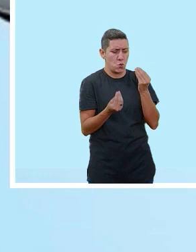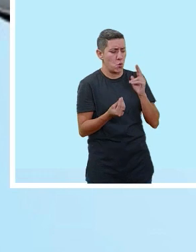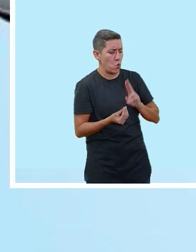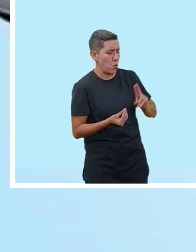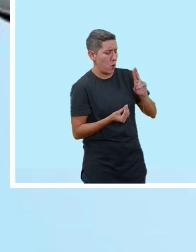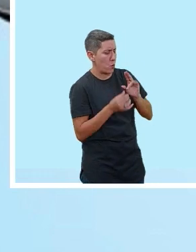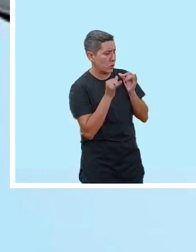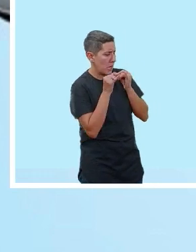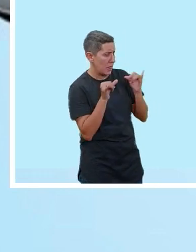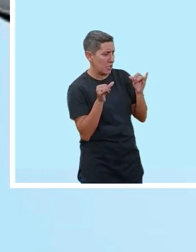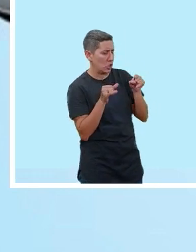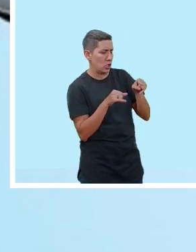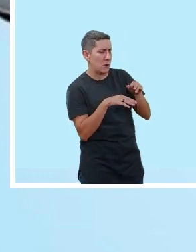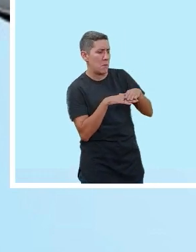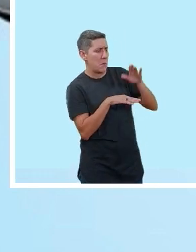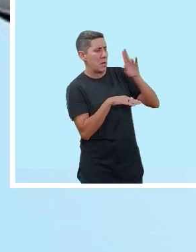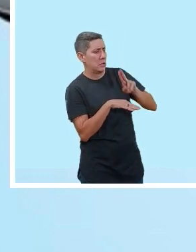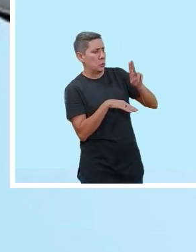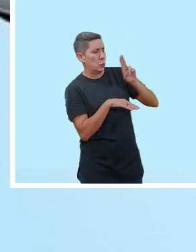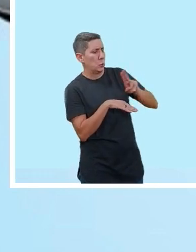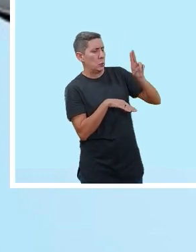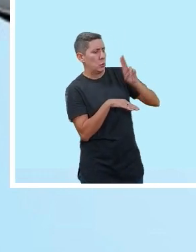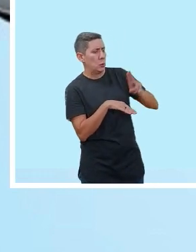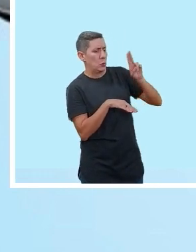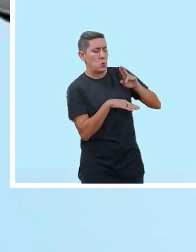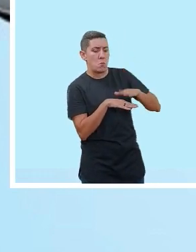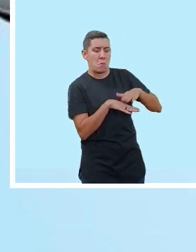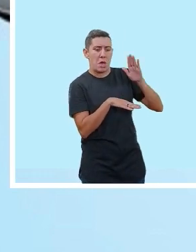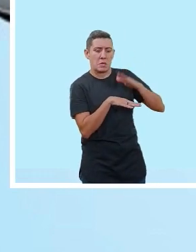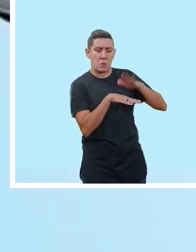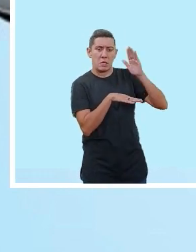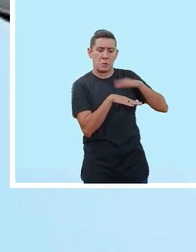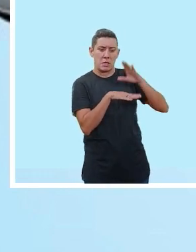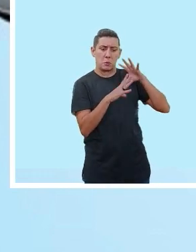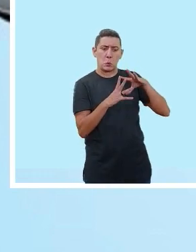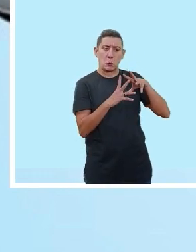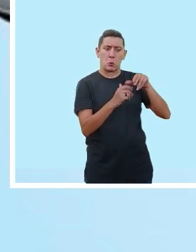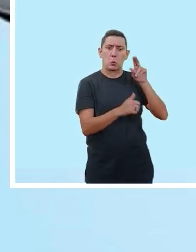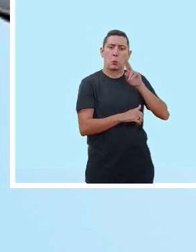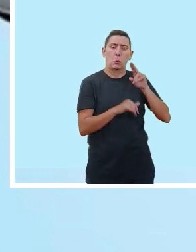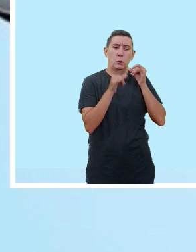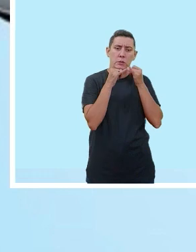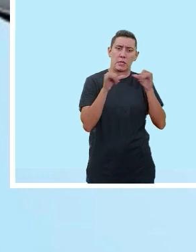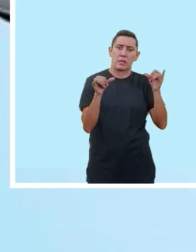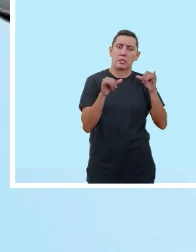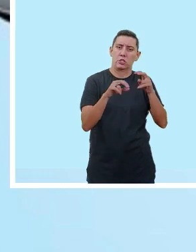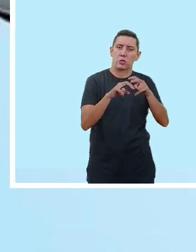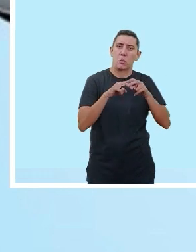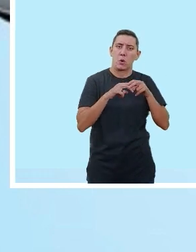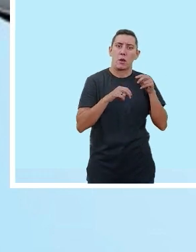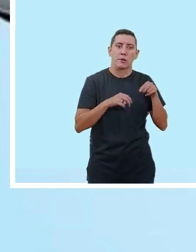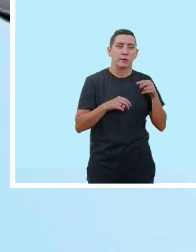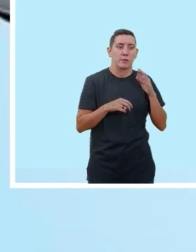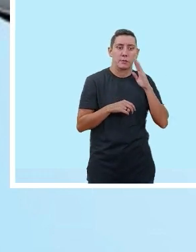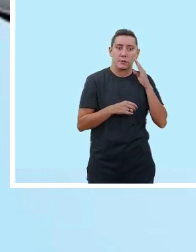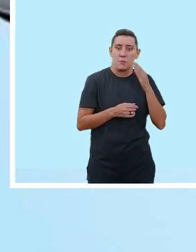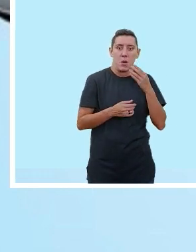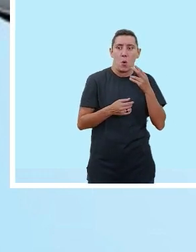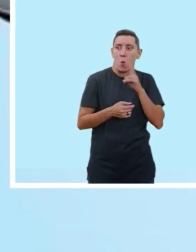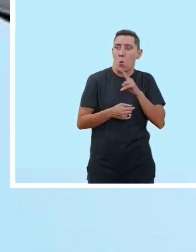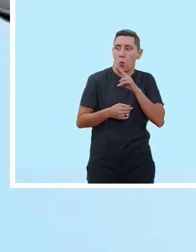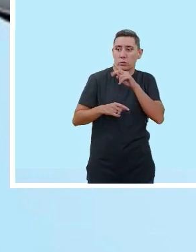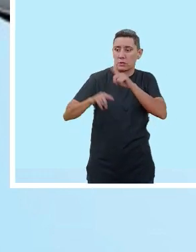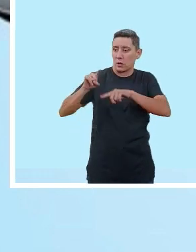de energia, né? Hoje, quanto mais energia eu consumo globalmente, em função da matriz energética que nós